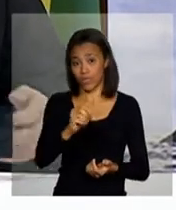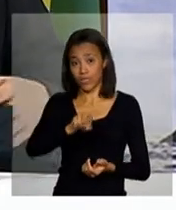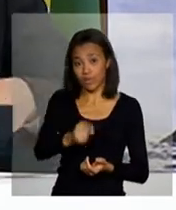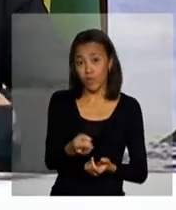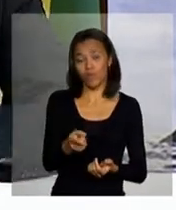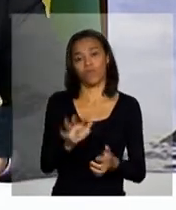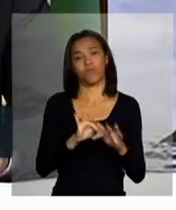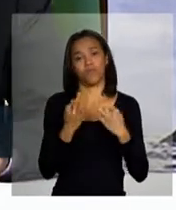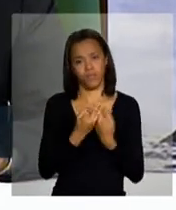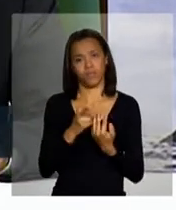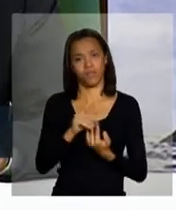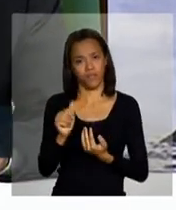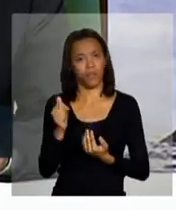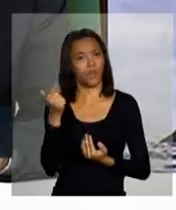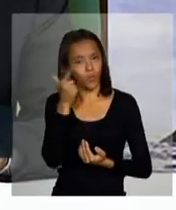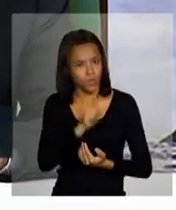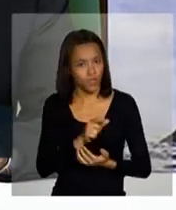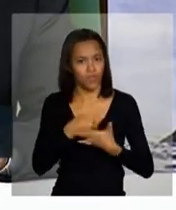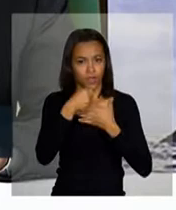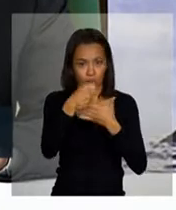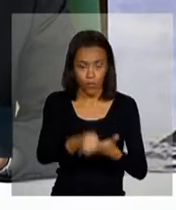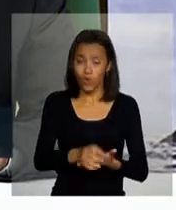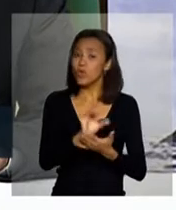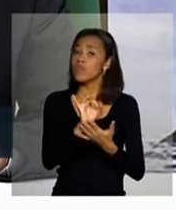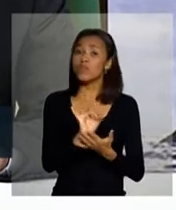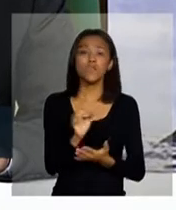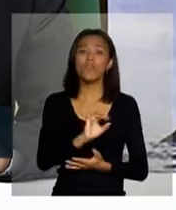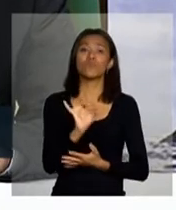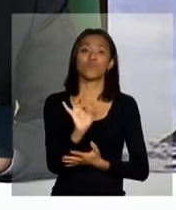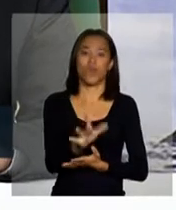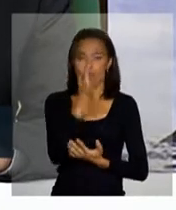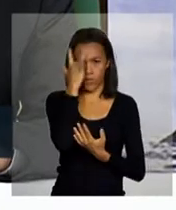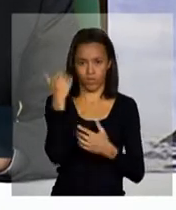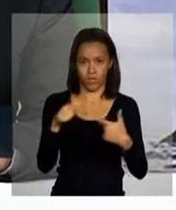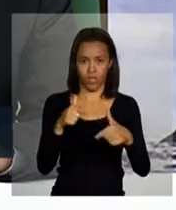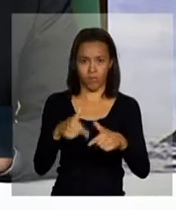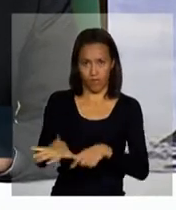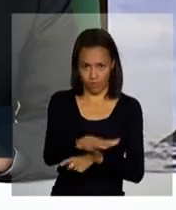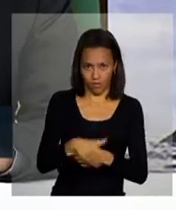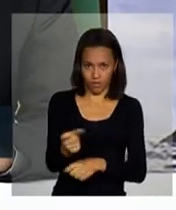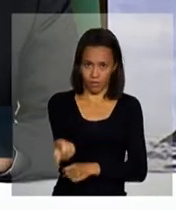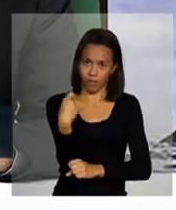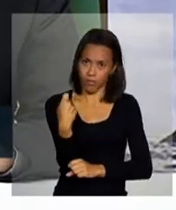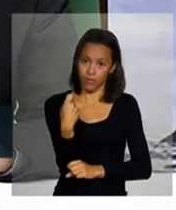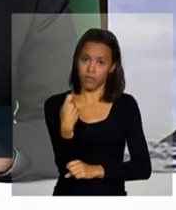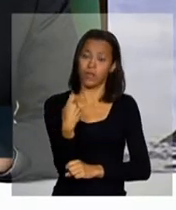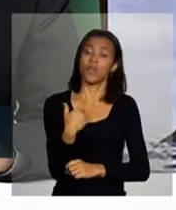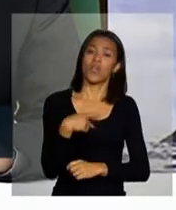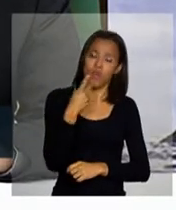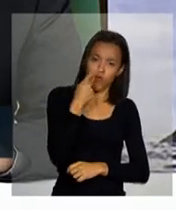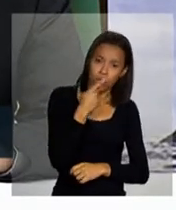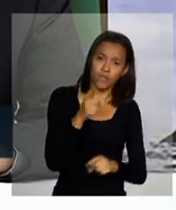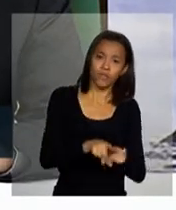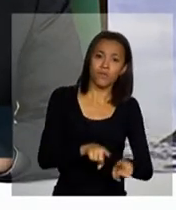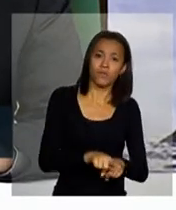serão beneficiadas, não só os pescadores, mas também, eu citei, o